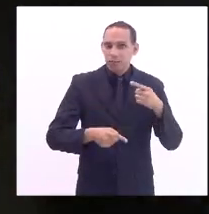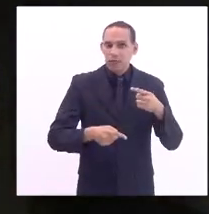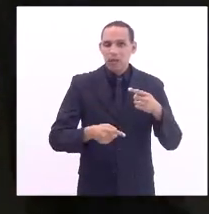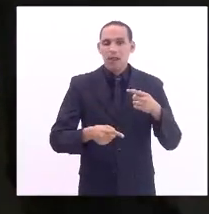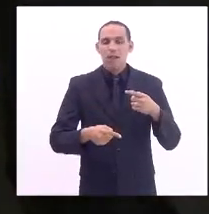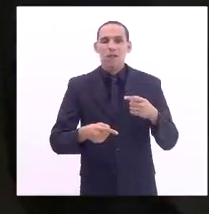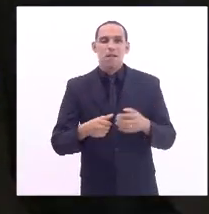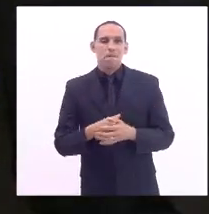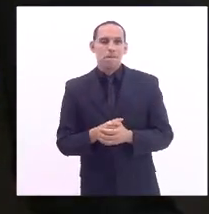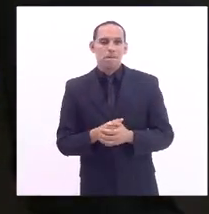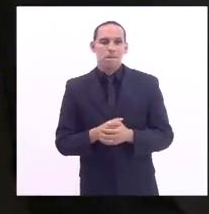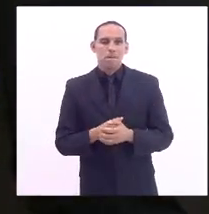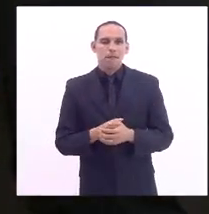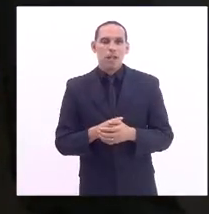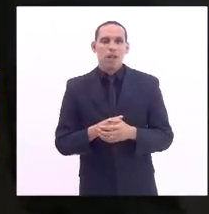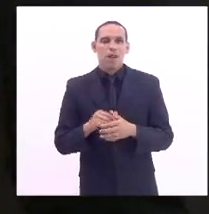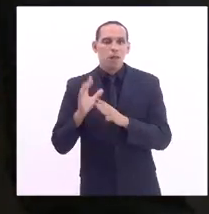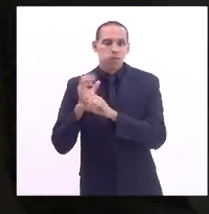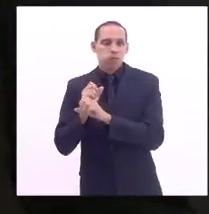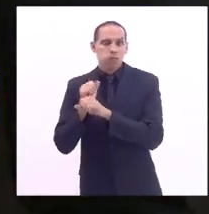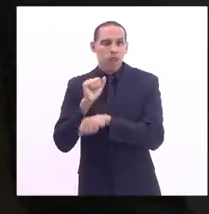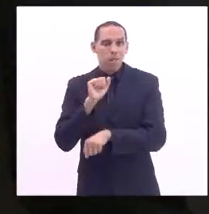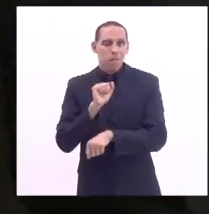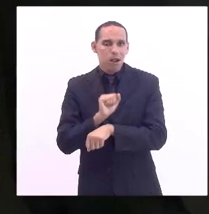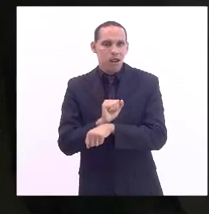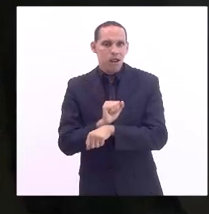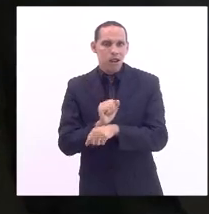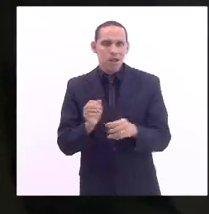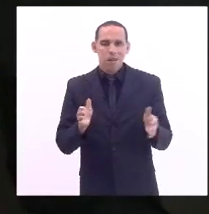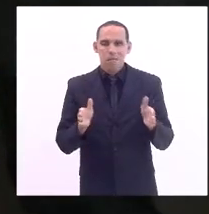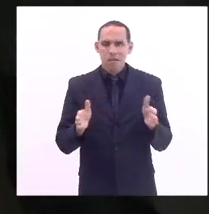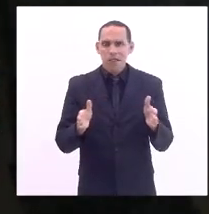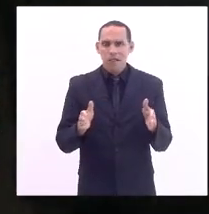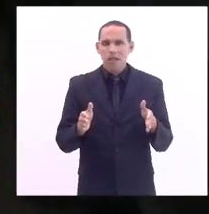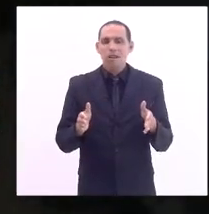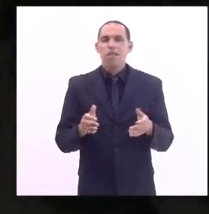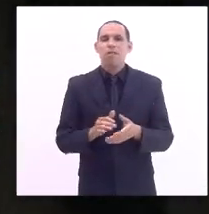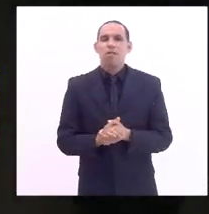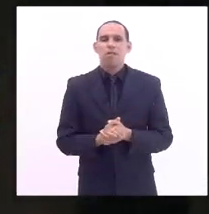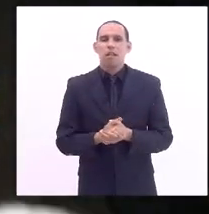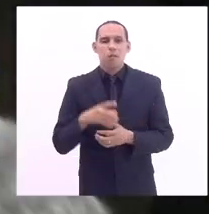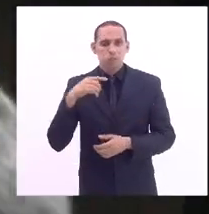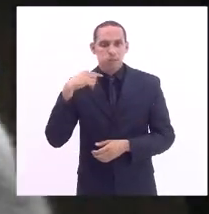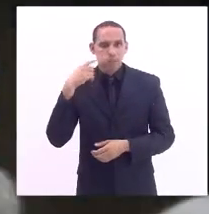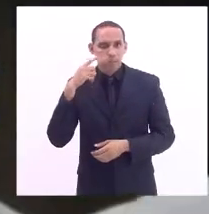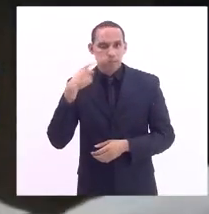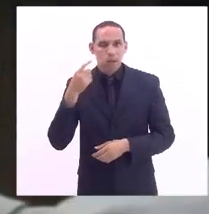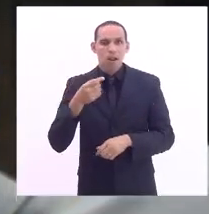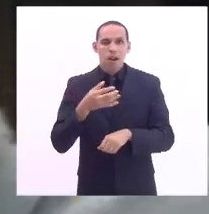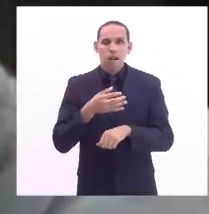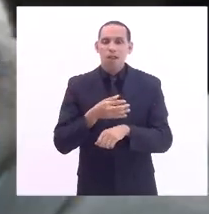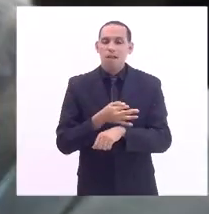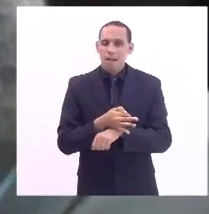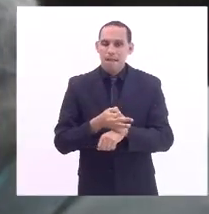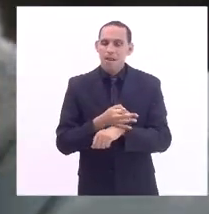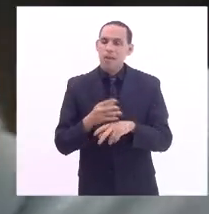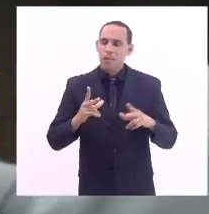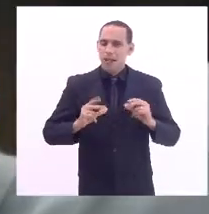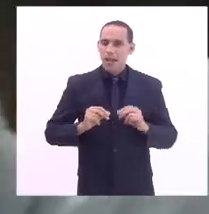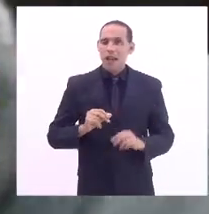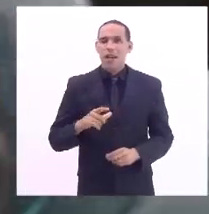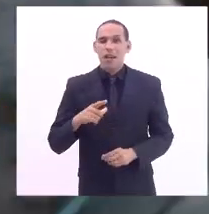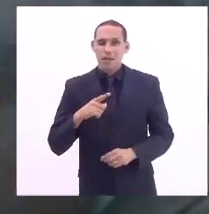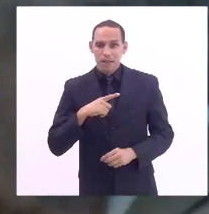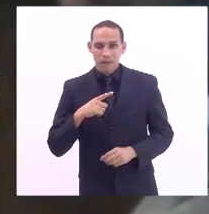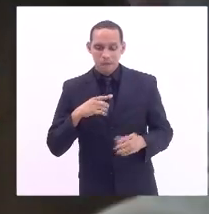prescricional no mesmo período que vão gozar os senhores advogados das suas merecidas